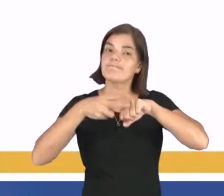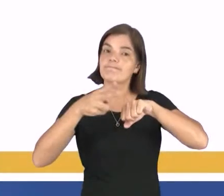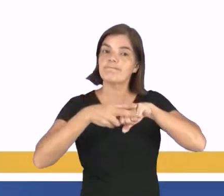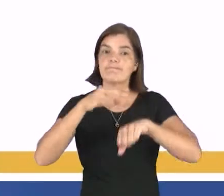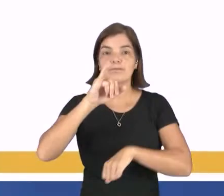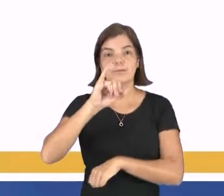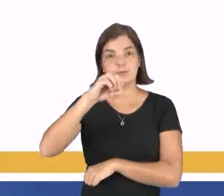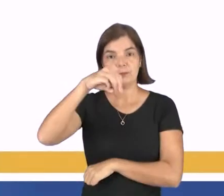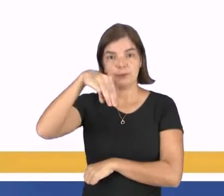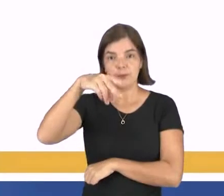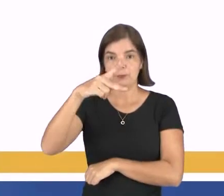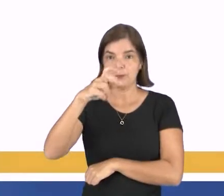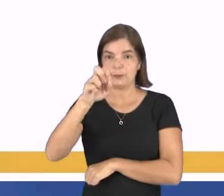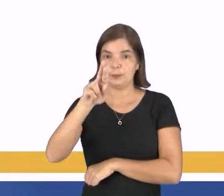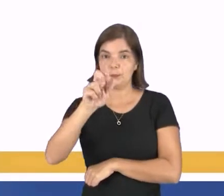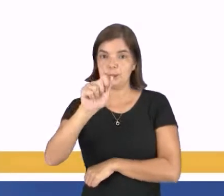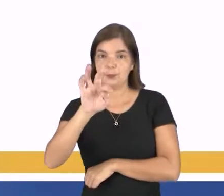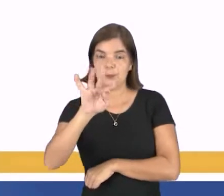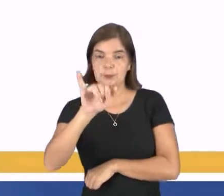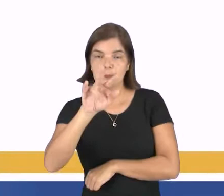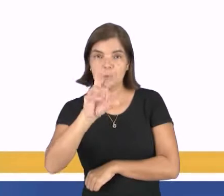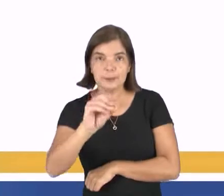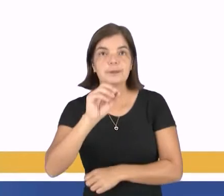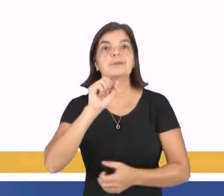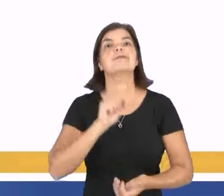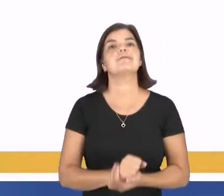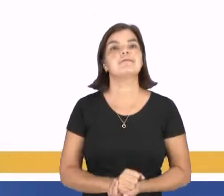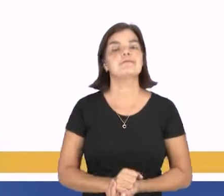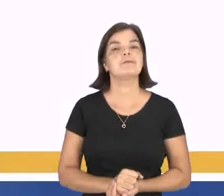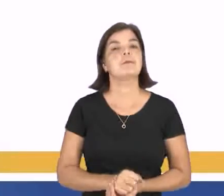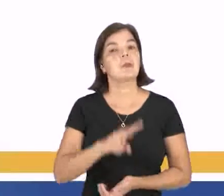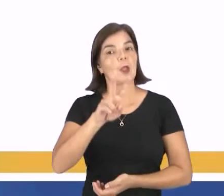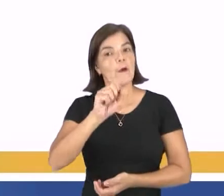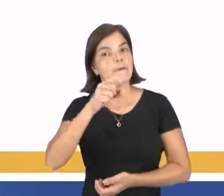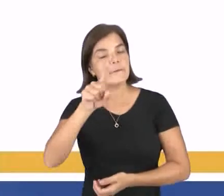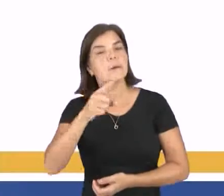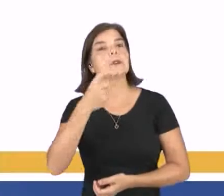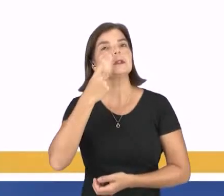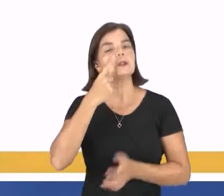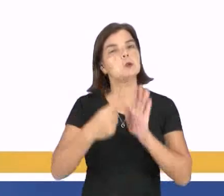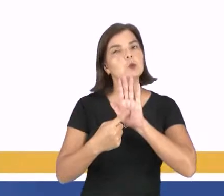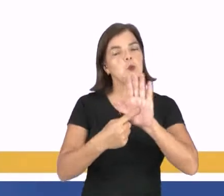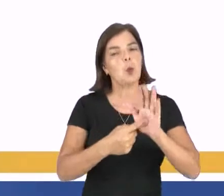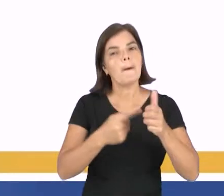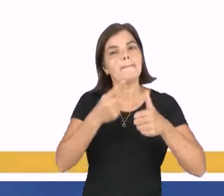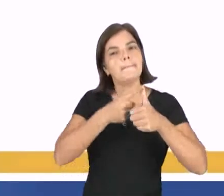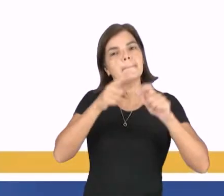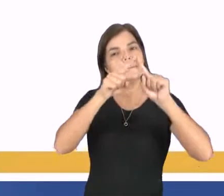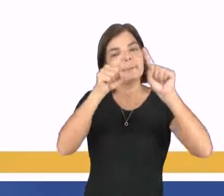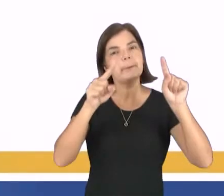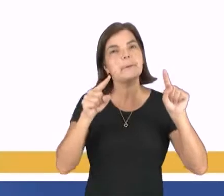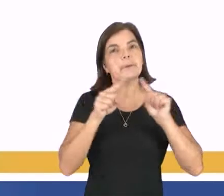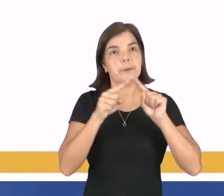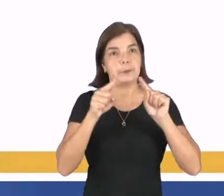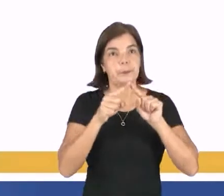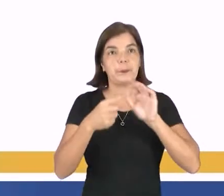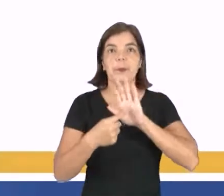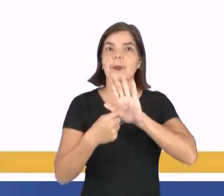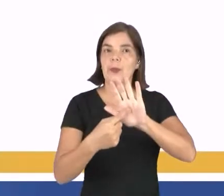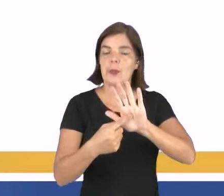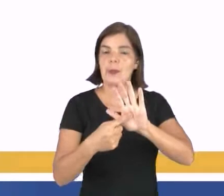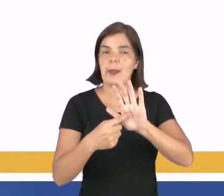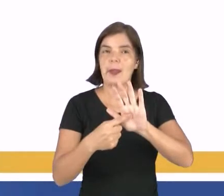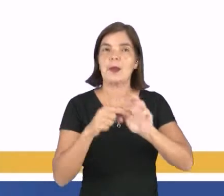de ler o verbo no imperativo vá identificado no primeiro balãozinho da tira indica que